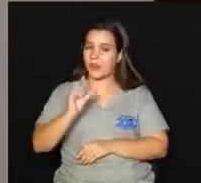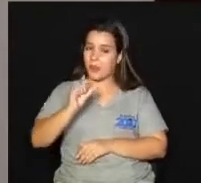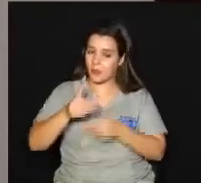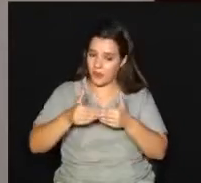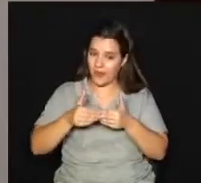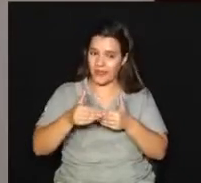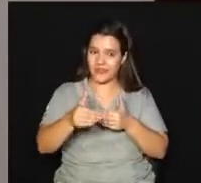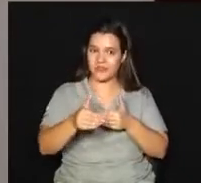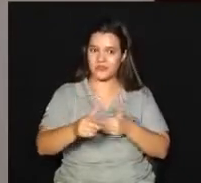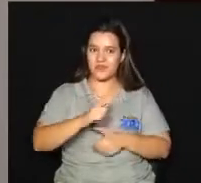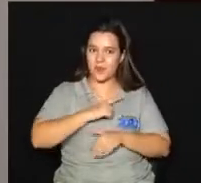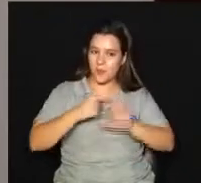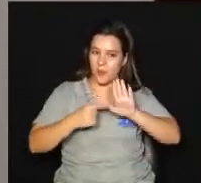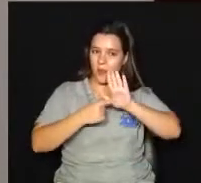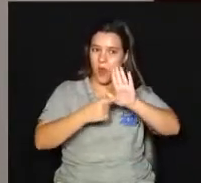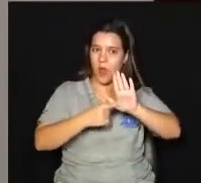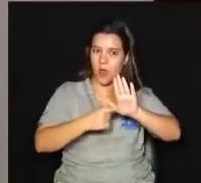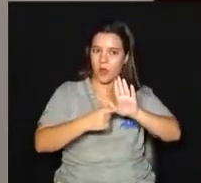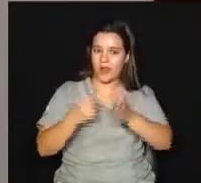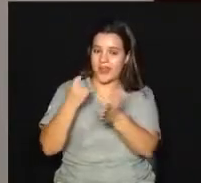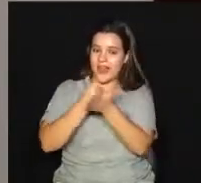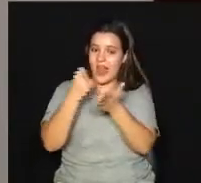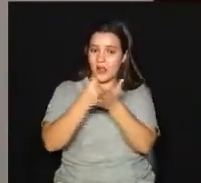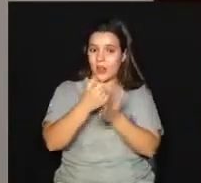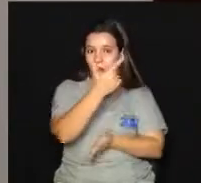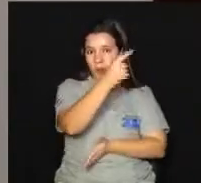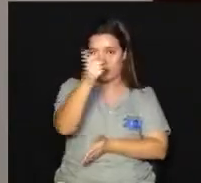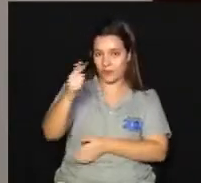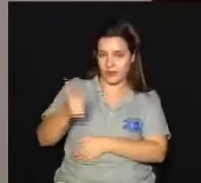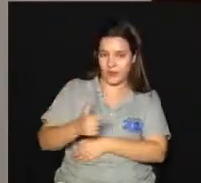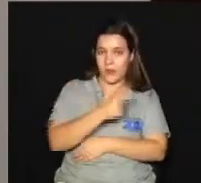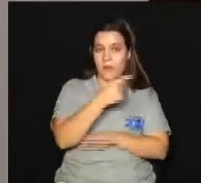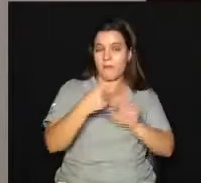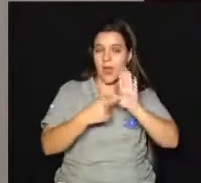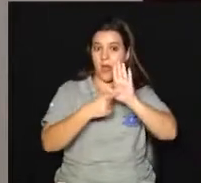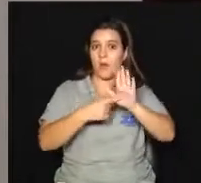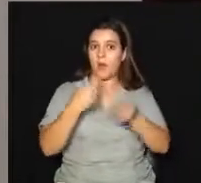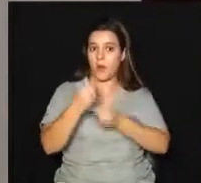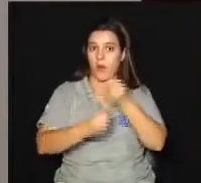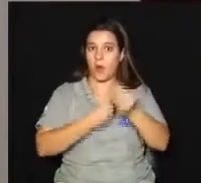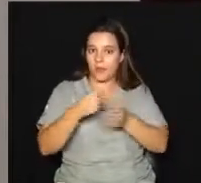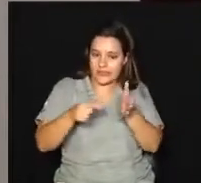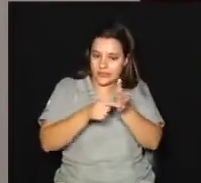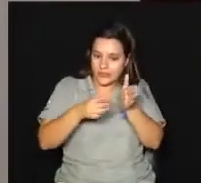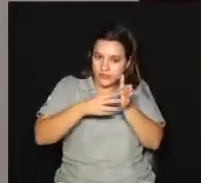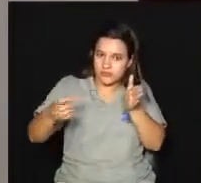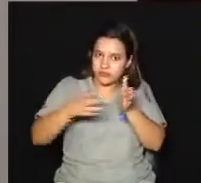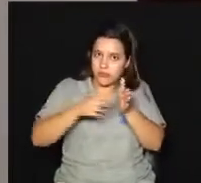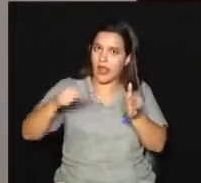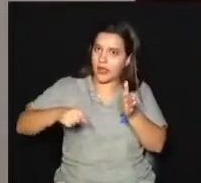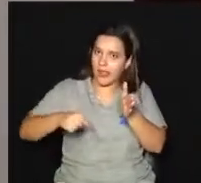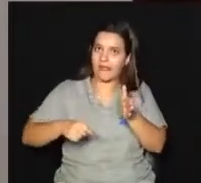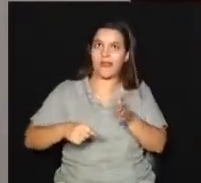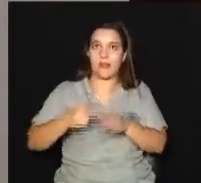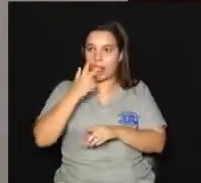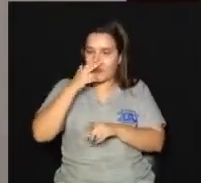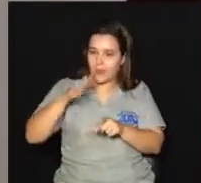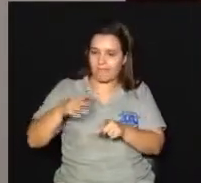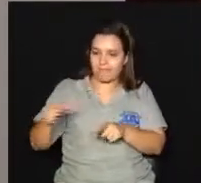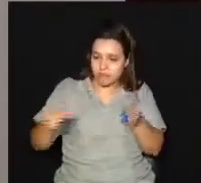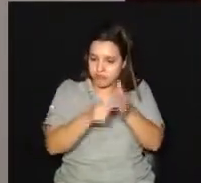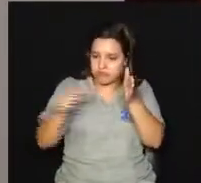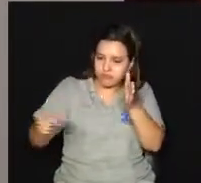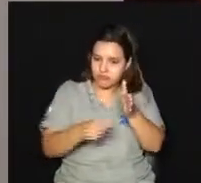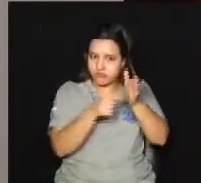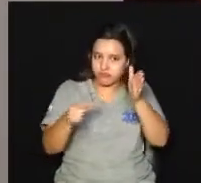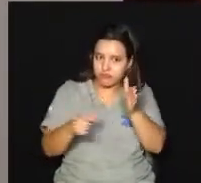a gente vai passar por outros cartórios eleitorais para ver a movimentação. Aqui ela é intensa e eu acredito que nos outros